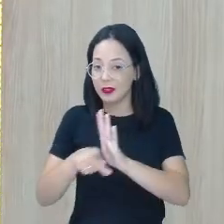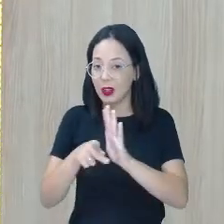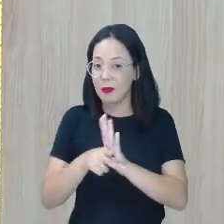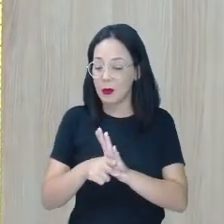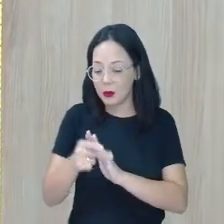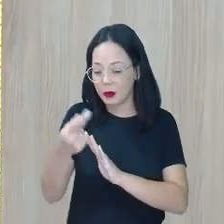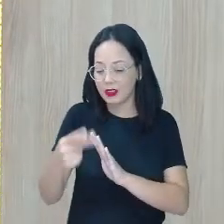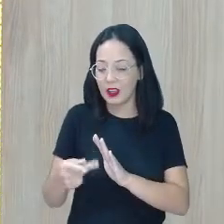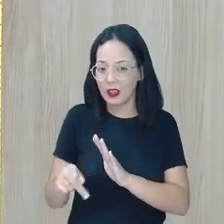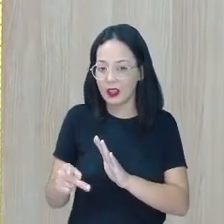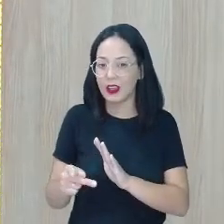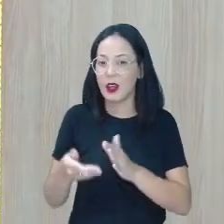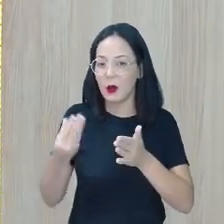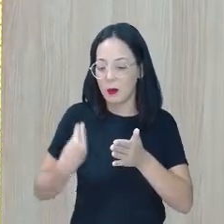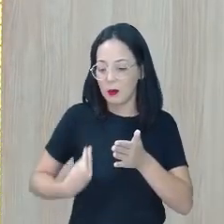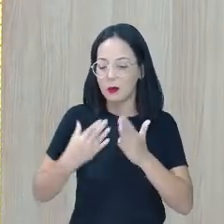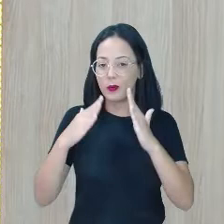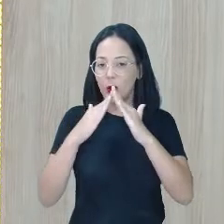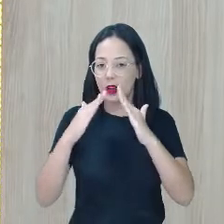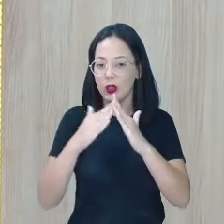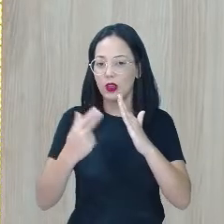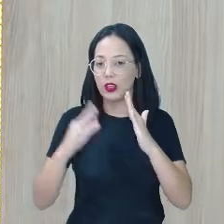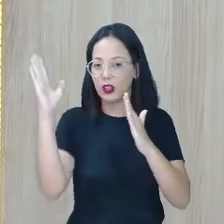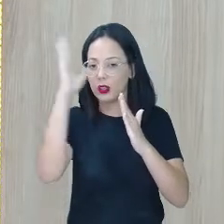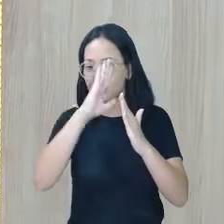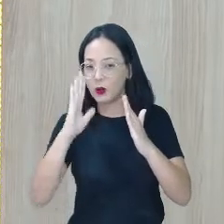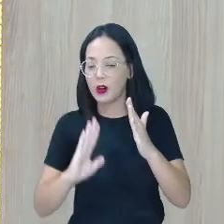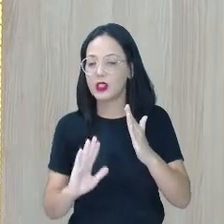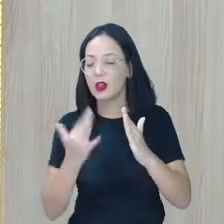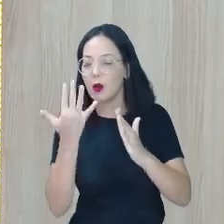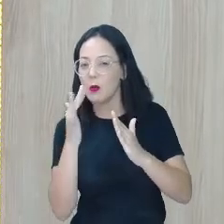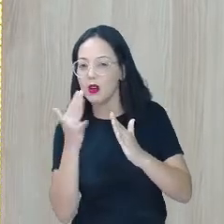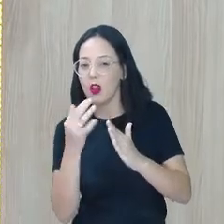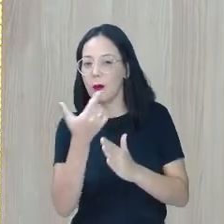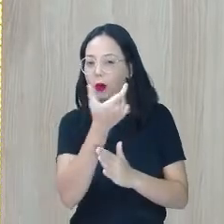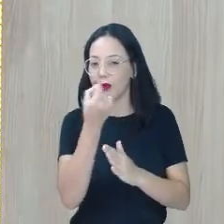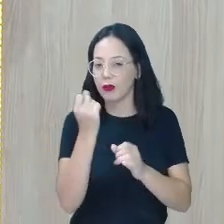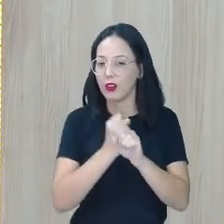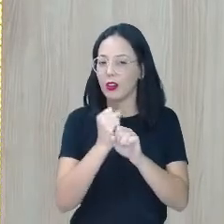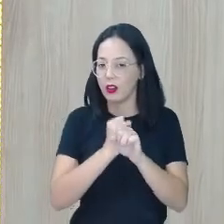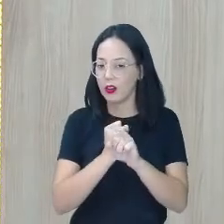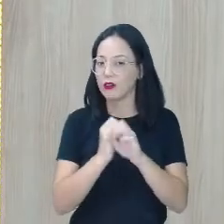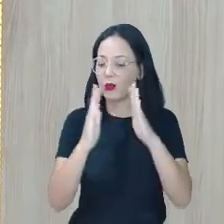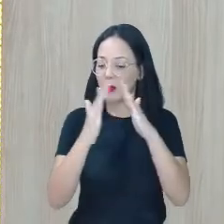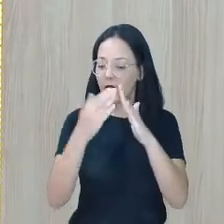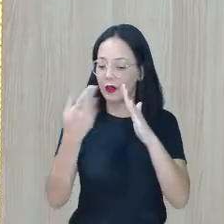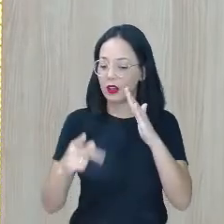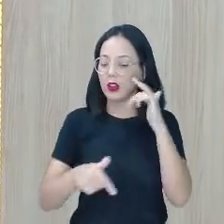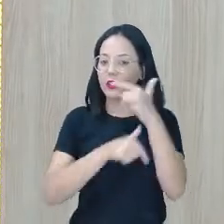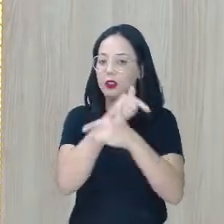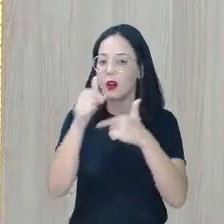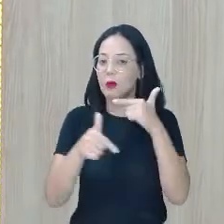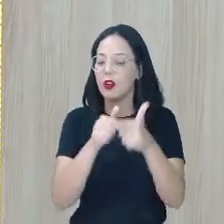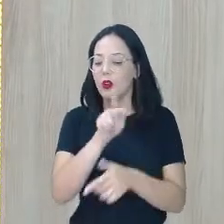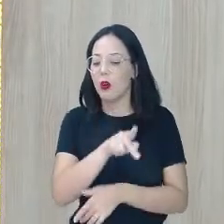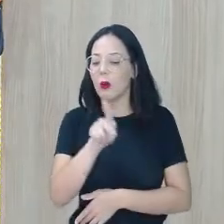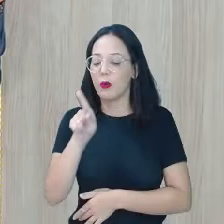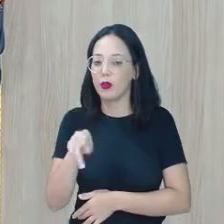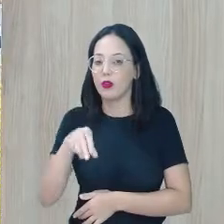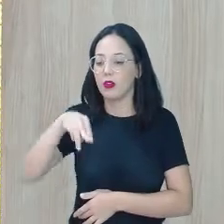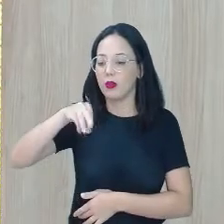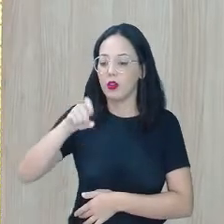naturalizada aqui no Brasil, morando aqui no Brasil há mais ou menos 20 anos, né, trabalhando como professora